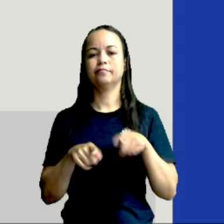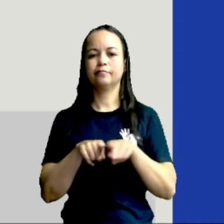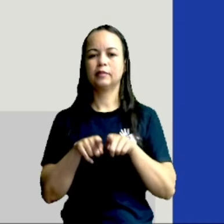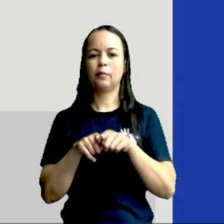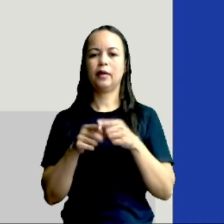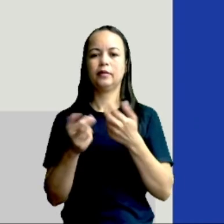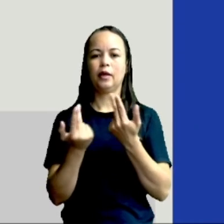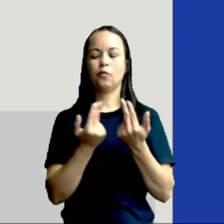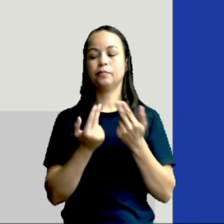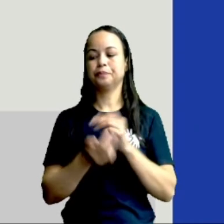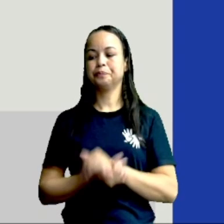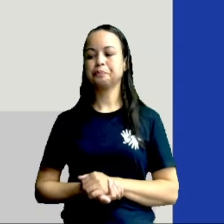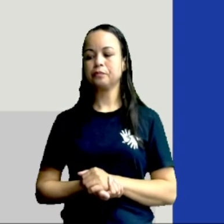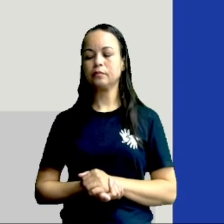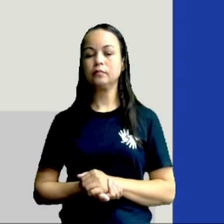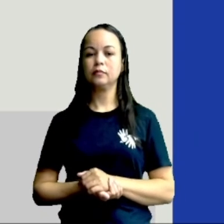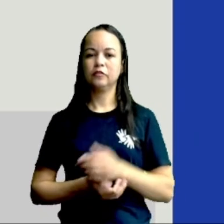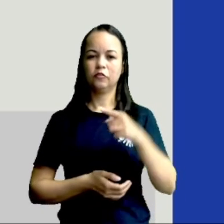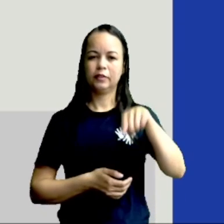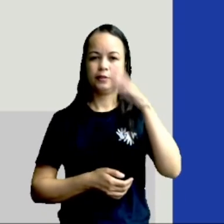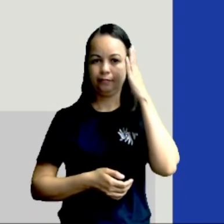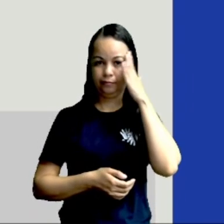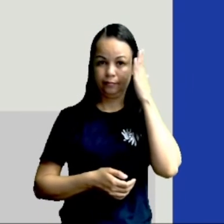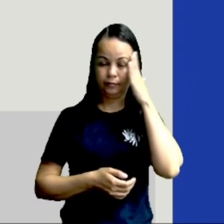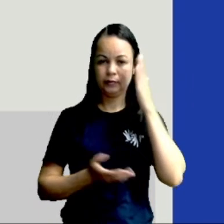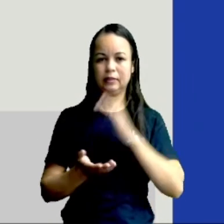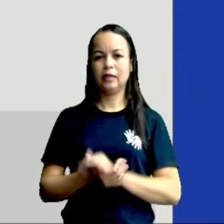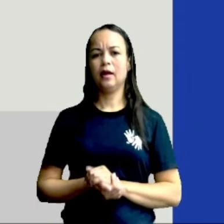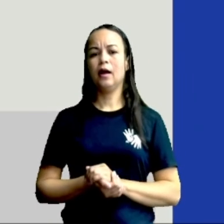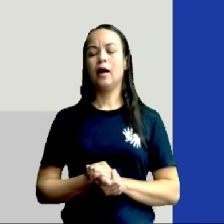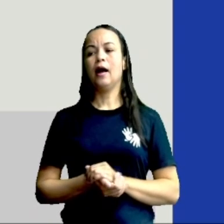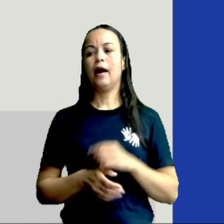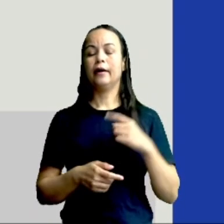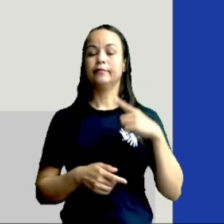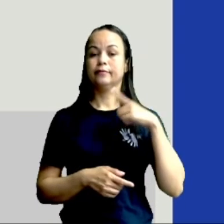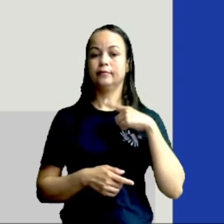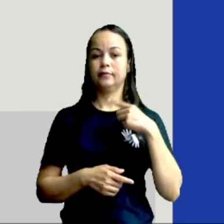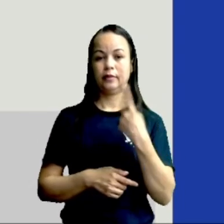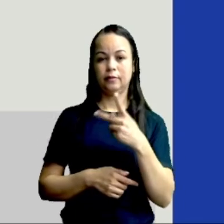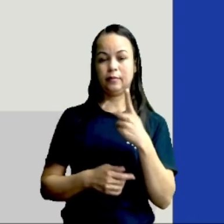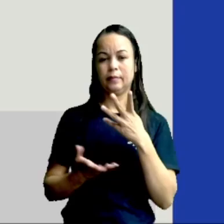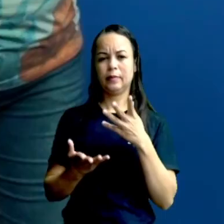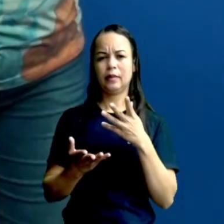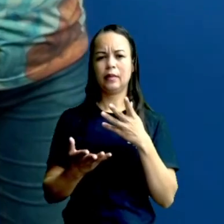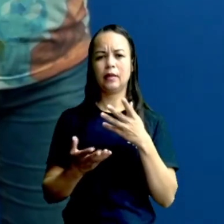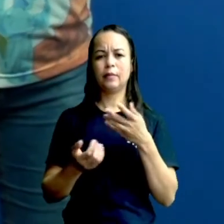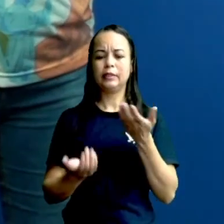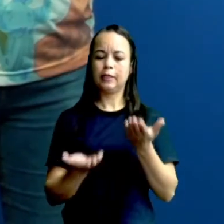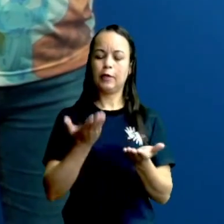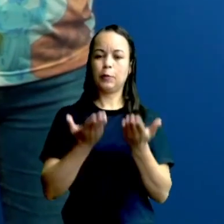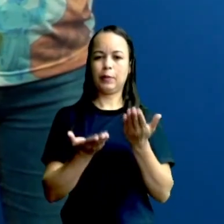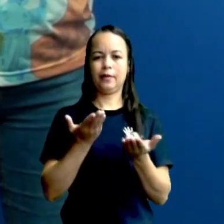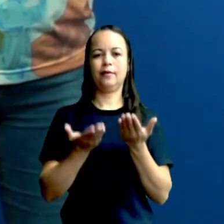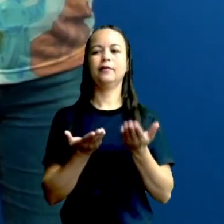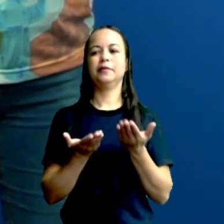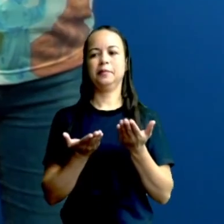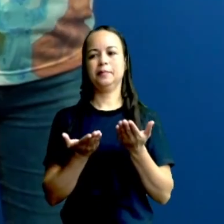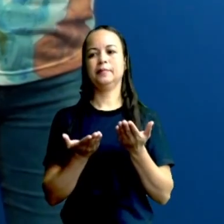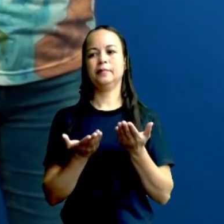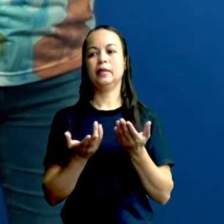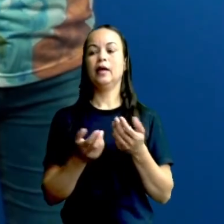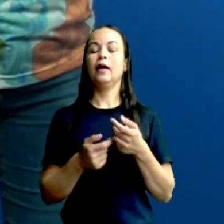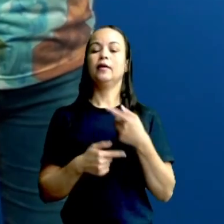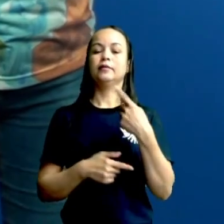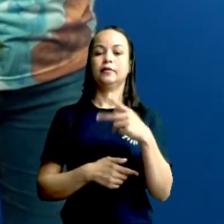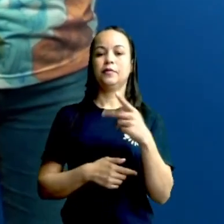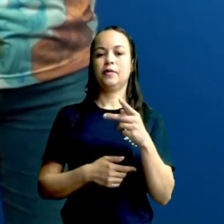também da igualdade. Ok? Deu para entender? Então, aí a gente tem que ela mantém o equilíbrio. A balança